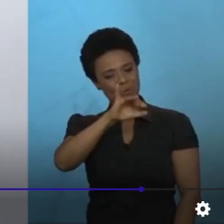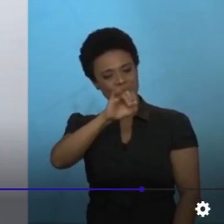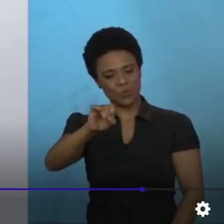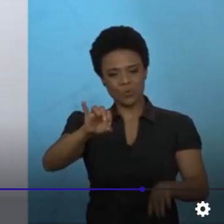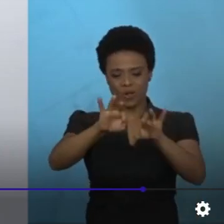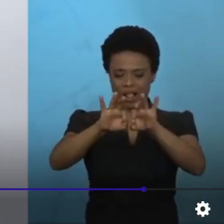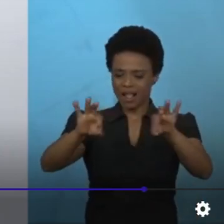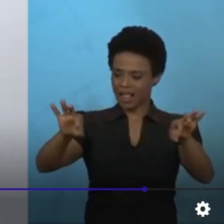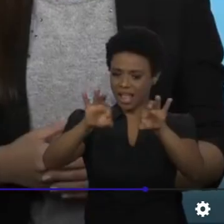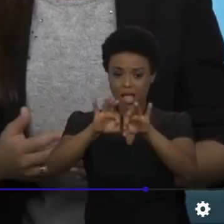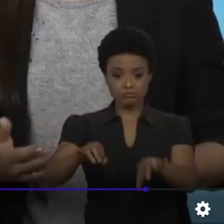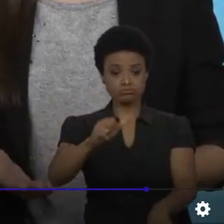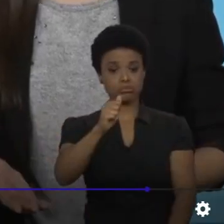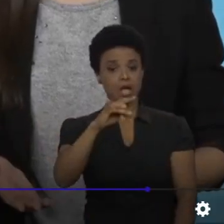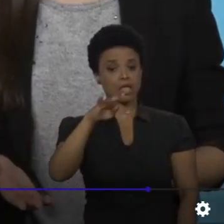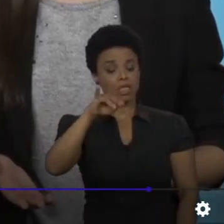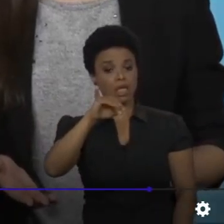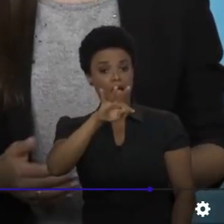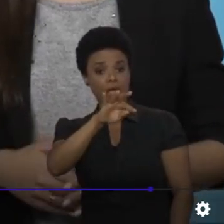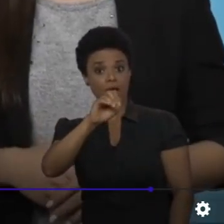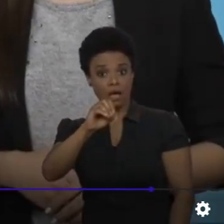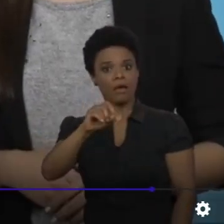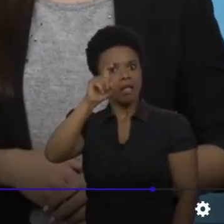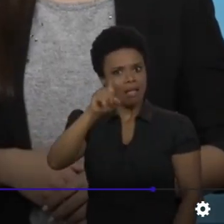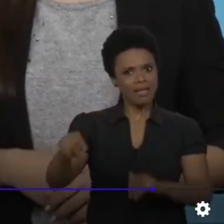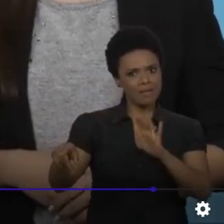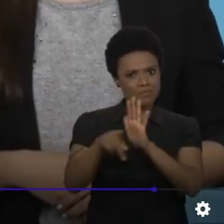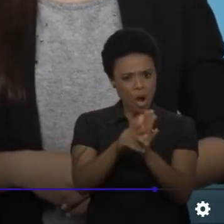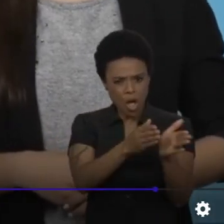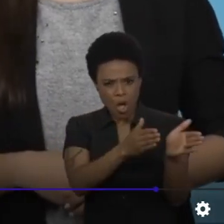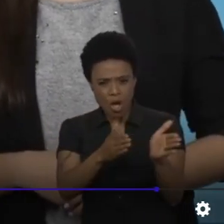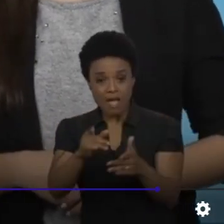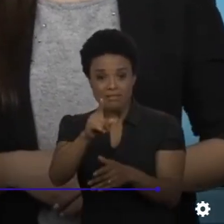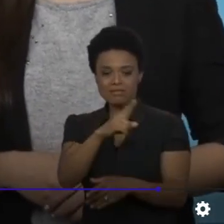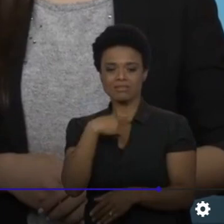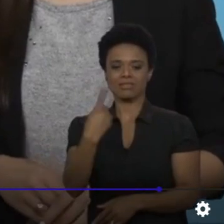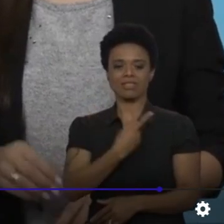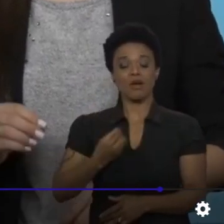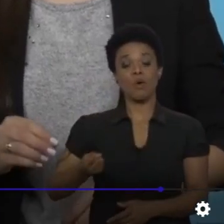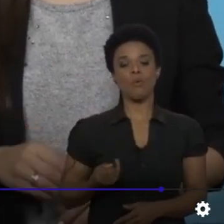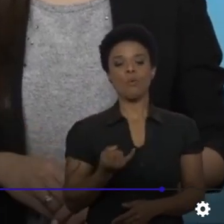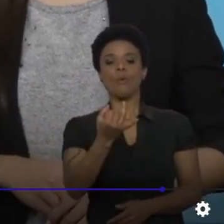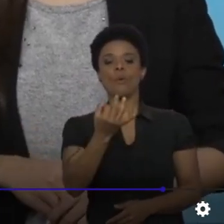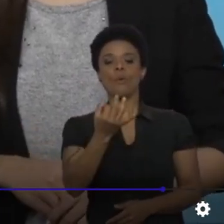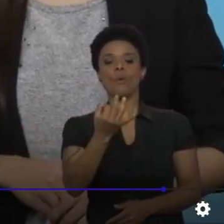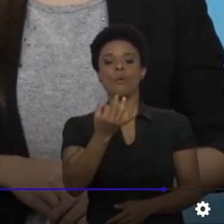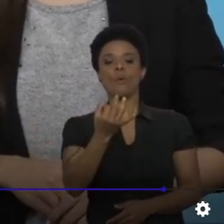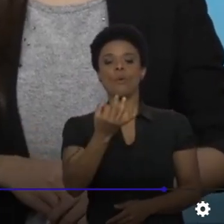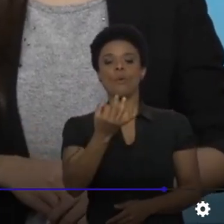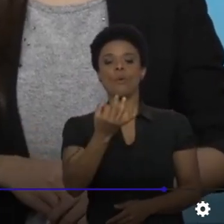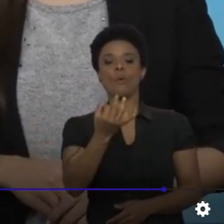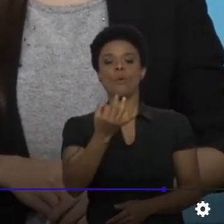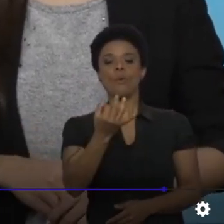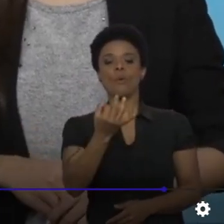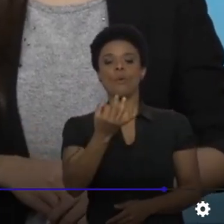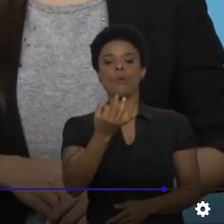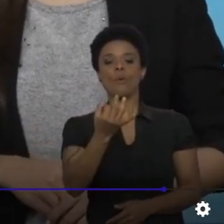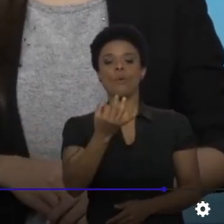e aterramentos. É nessa fase que também calculamos os curtos-circuitos e validamos